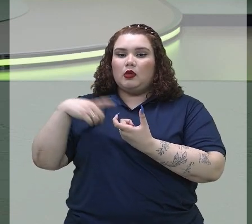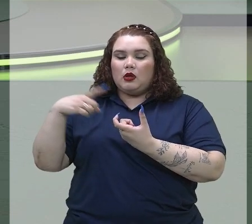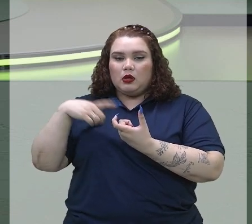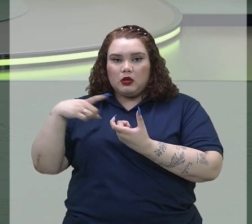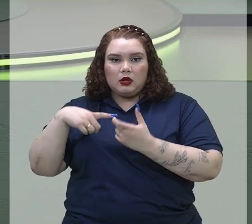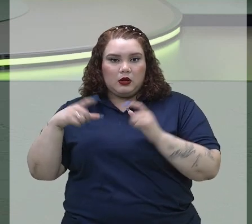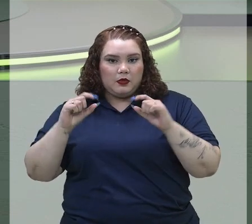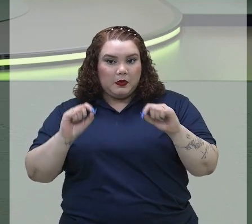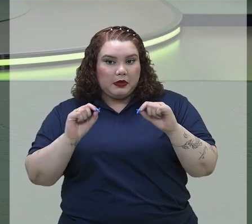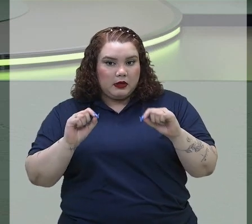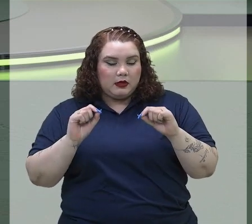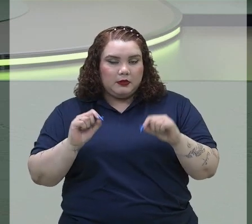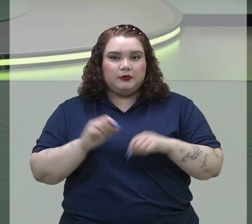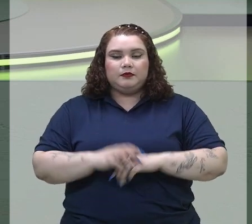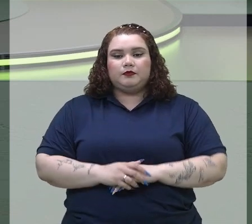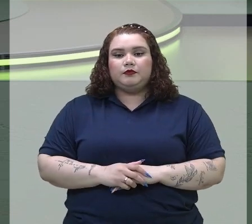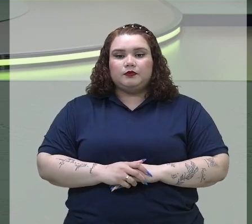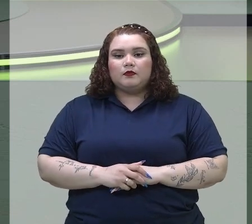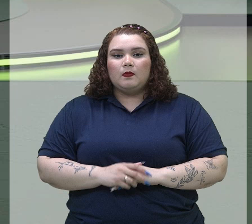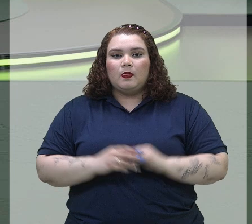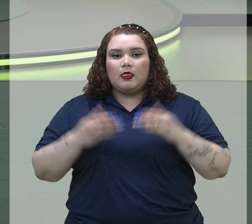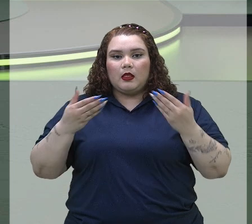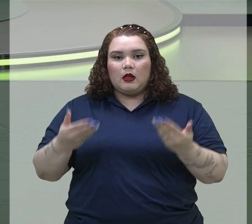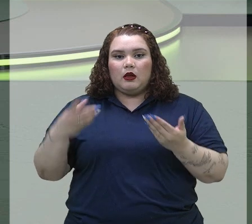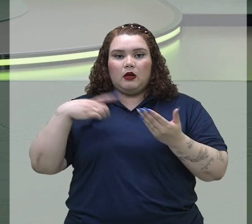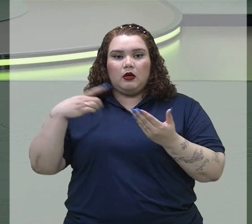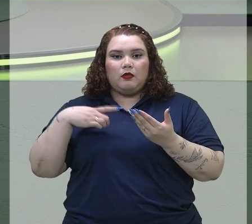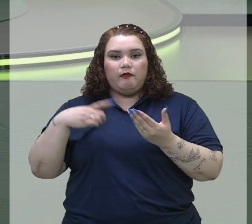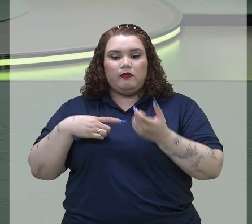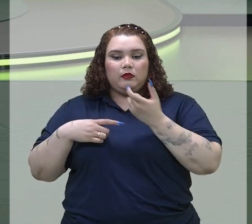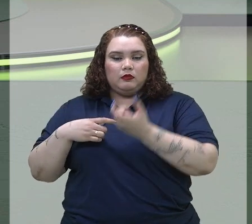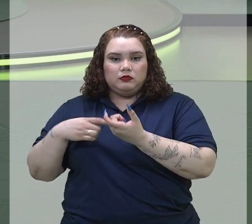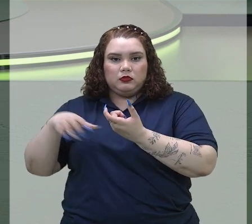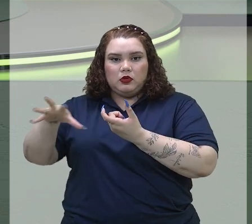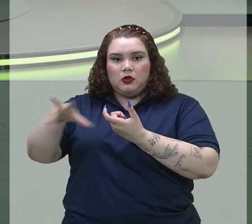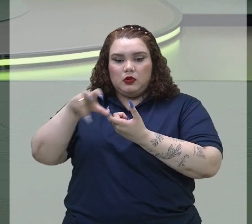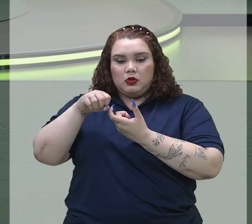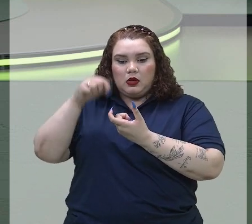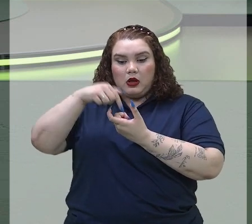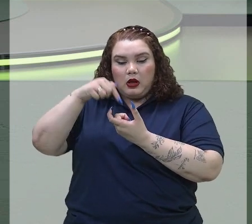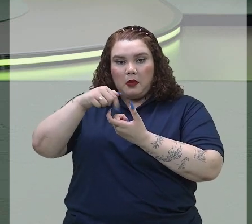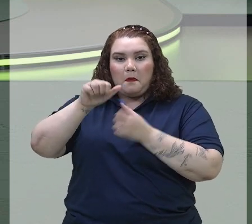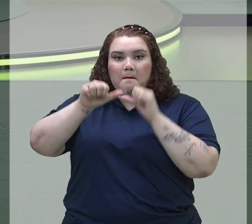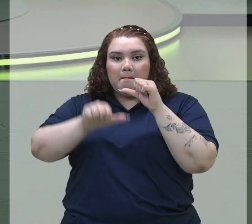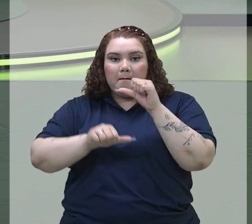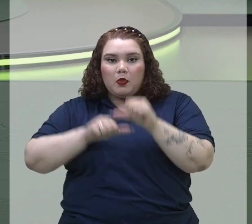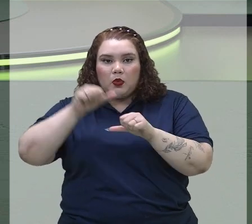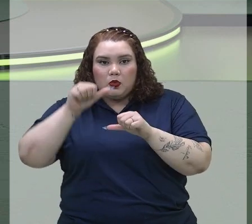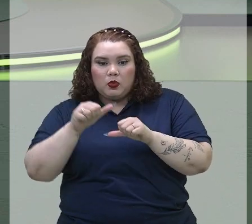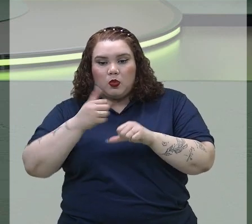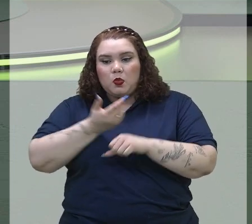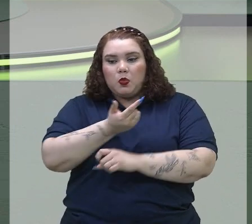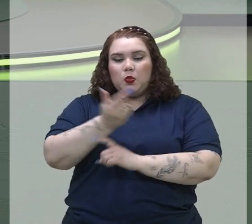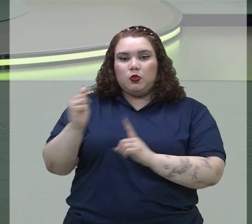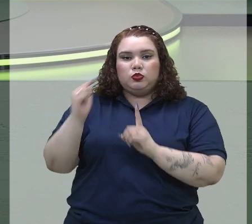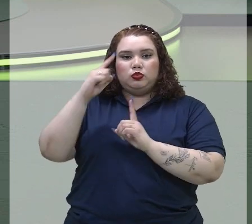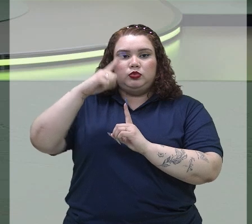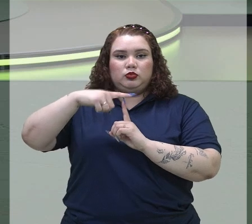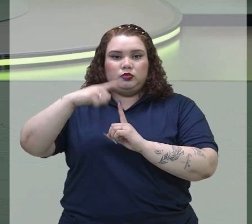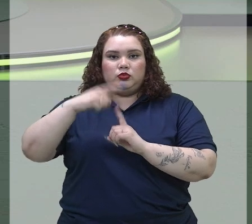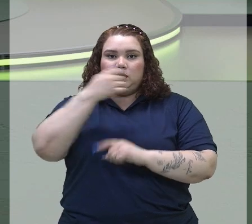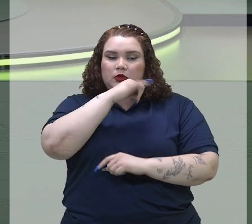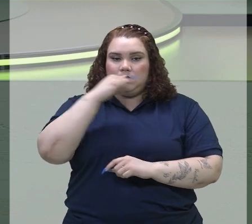neste caso, você tem que é um dispositivo que irá transformar em outra modalidade